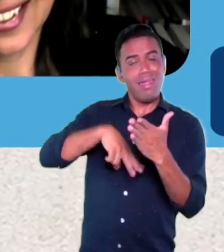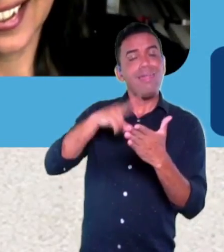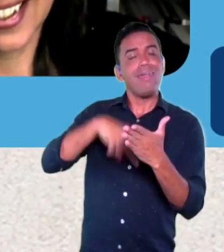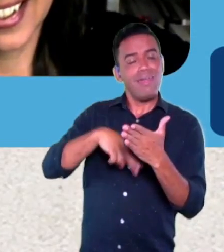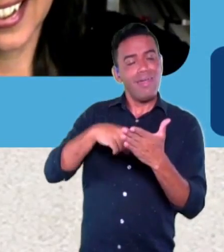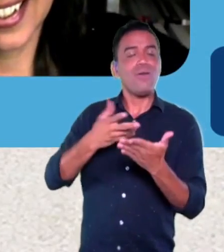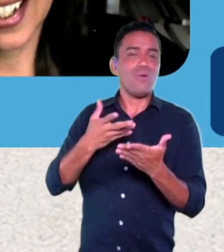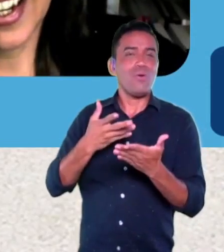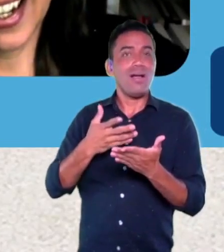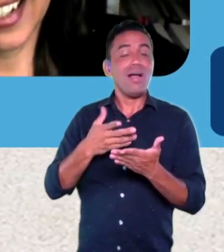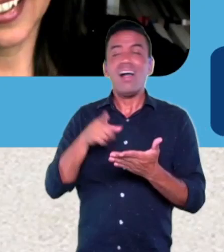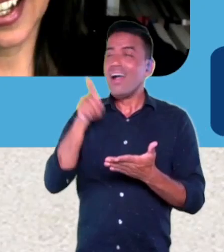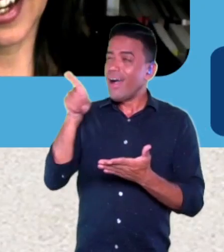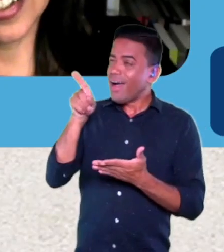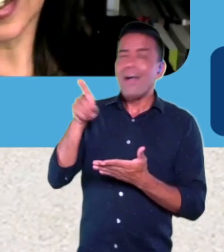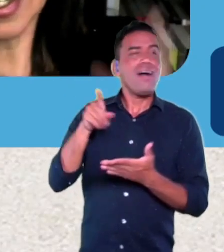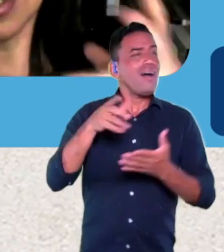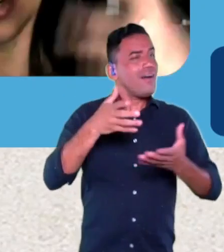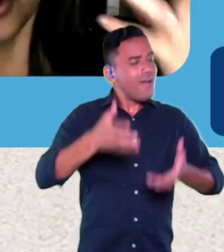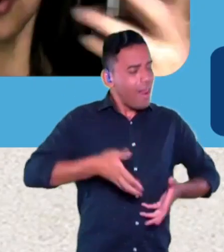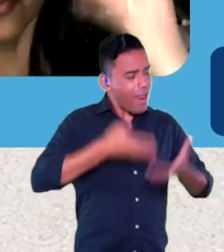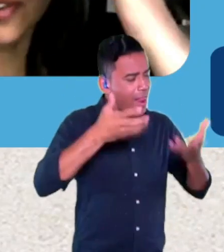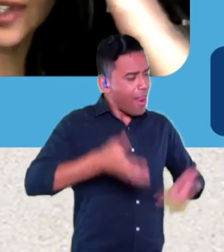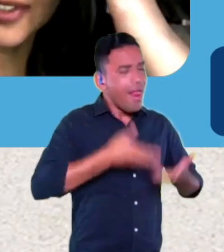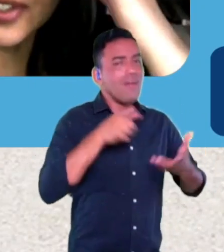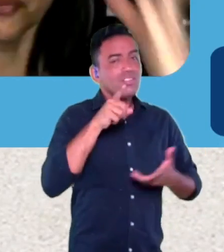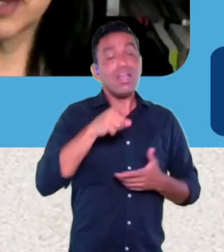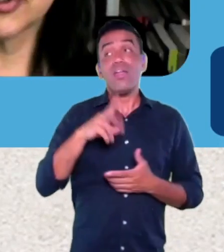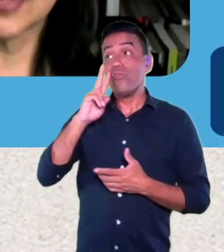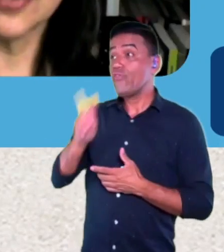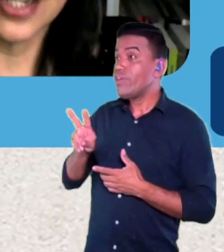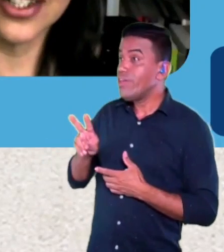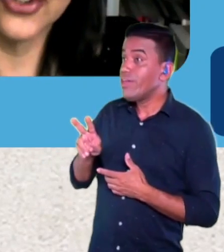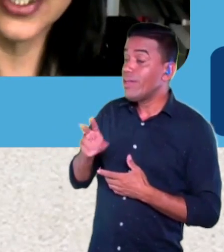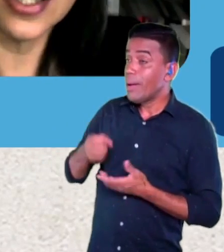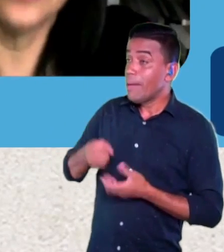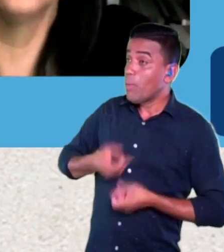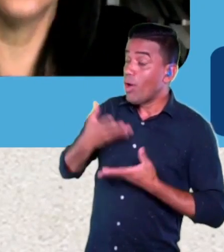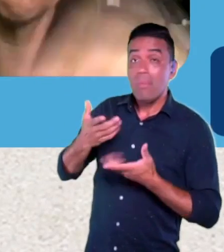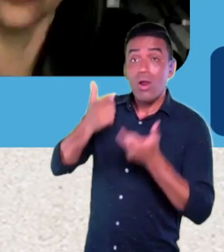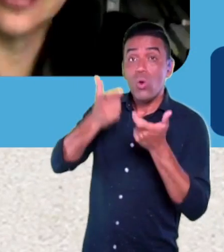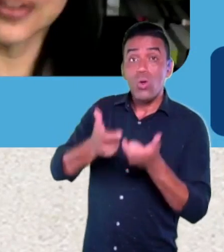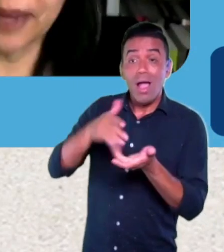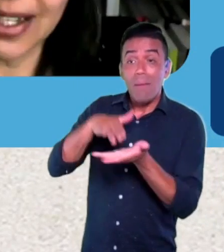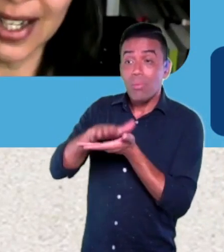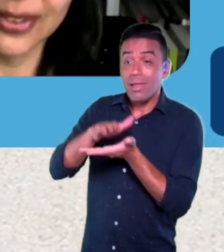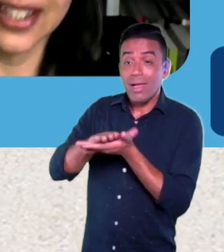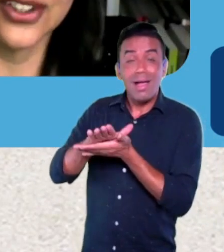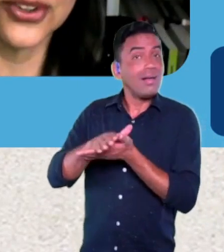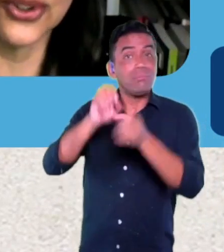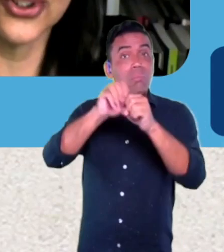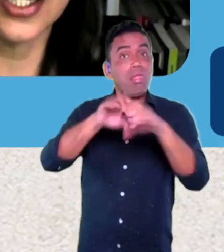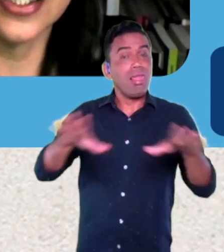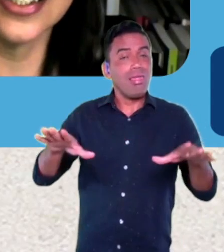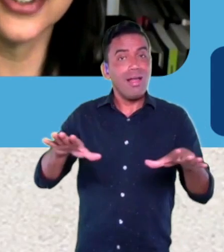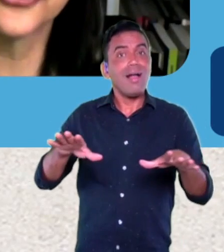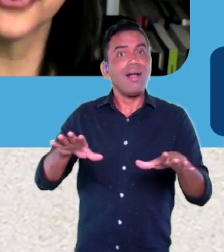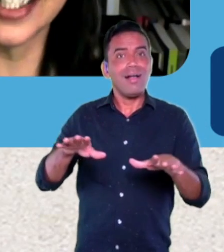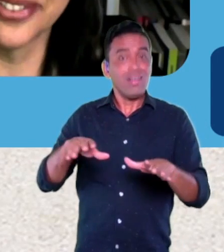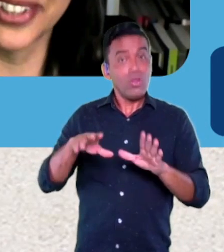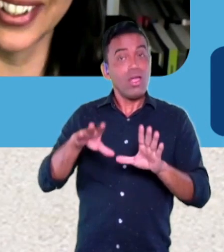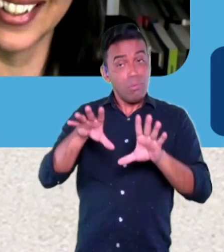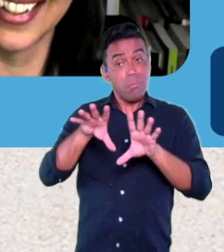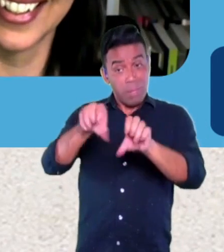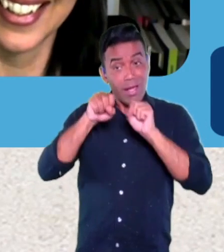te instigou a abrir. Que é esse que ela leu e eu vi, gente, esse poema não está em lugar nenhum e tá por aí espalhado, né? Deixa eu colocar ele em